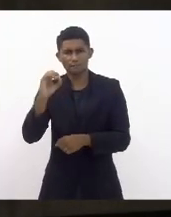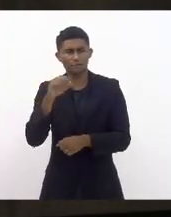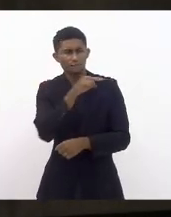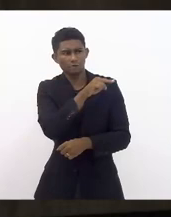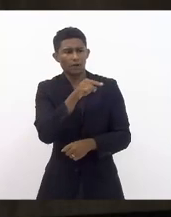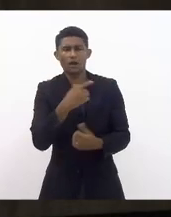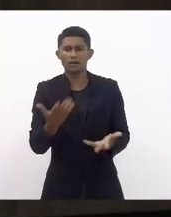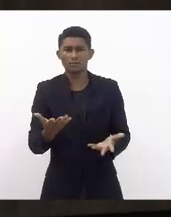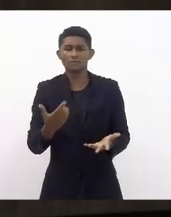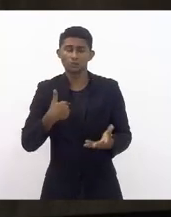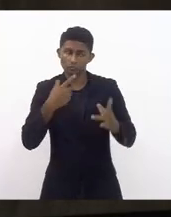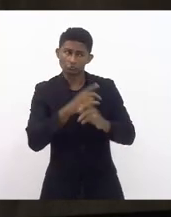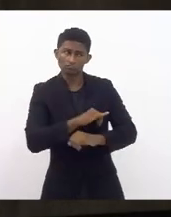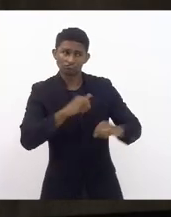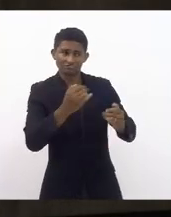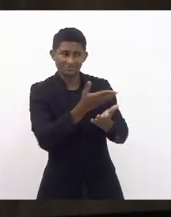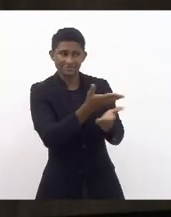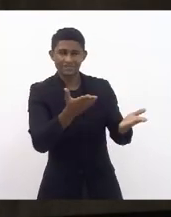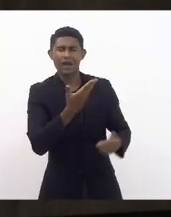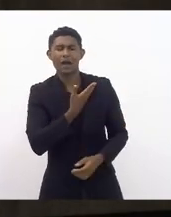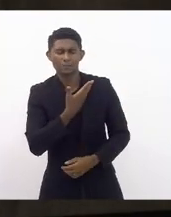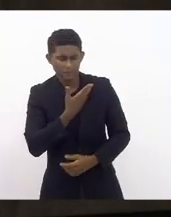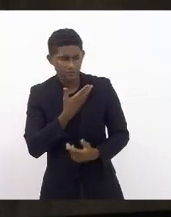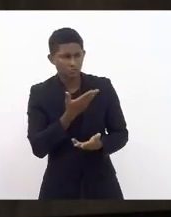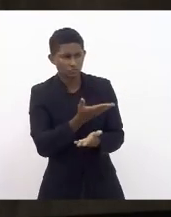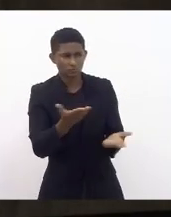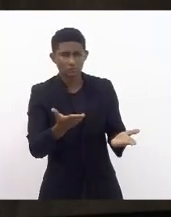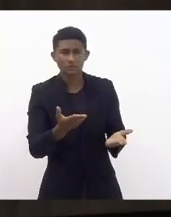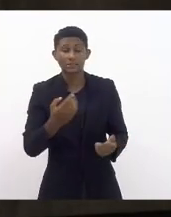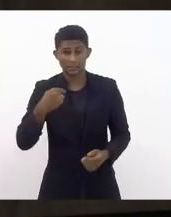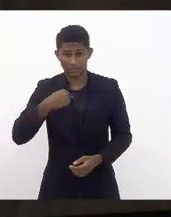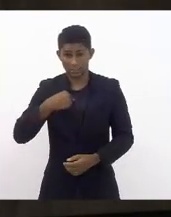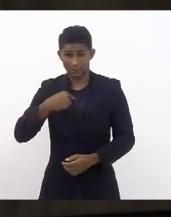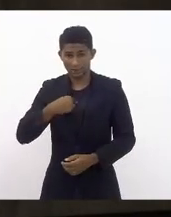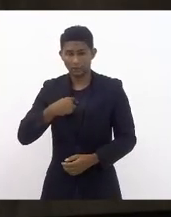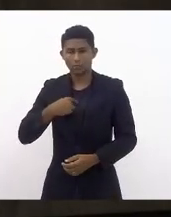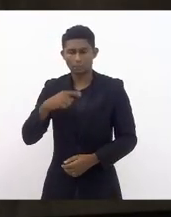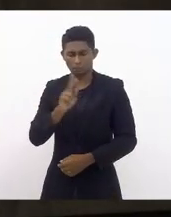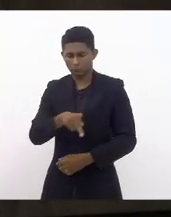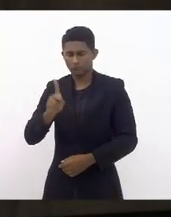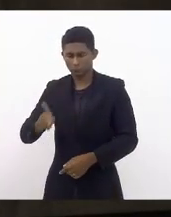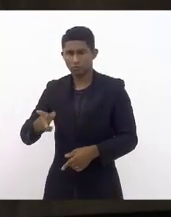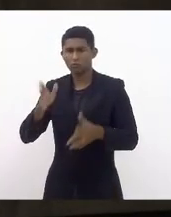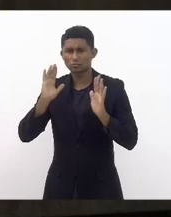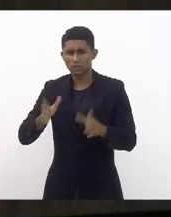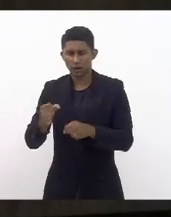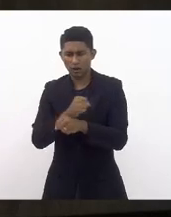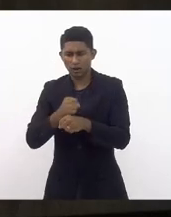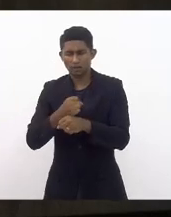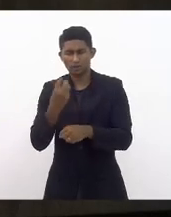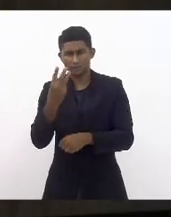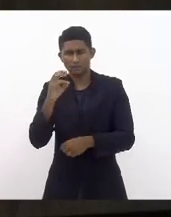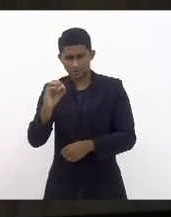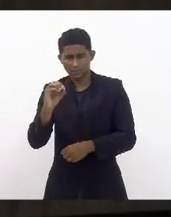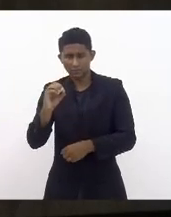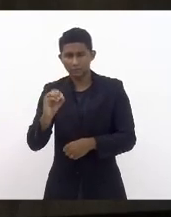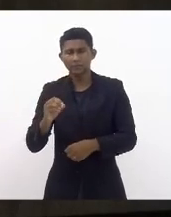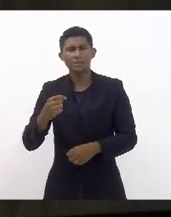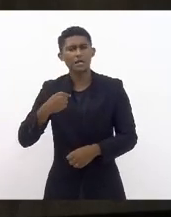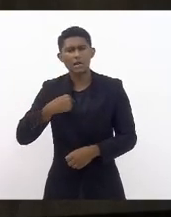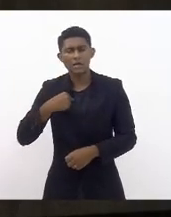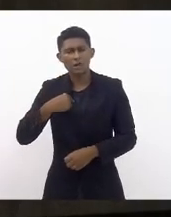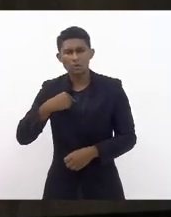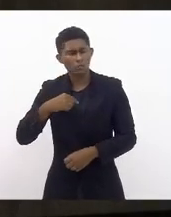para a UESO, para os meus colegas da UESO, que na minha trajetória na vida acadêmica, 30 anos de vida acadêmica, eu nunca